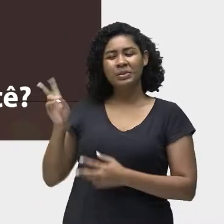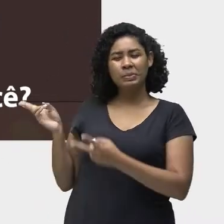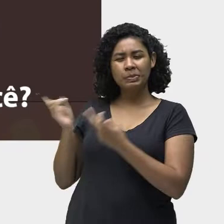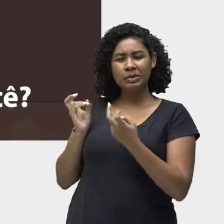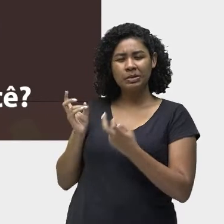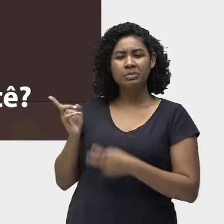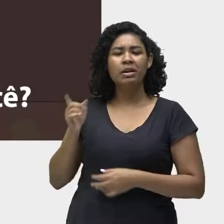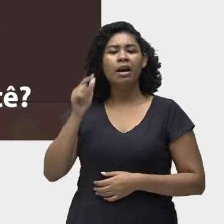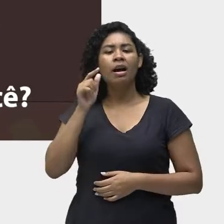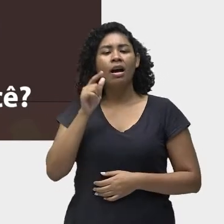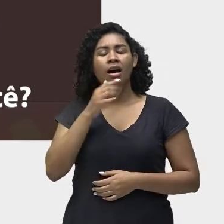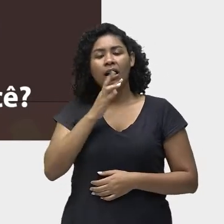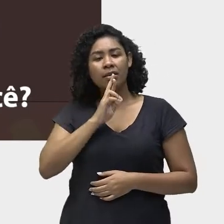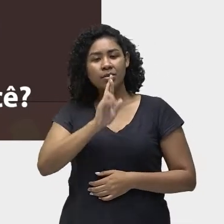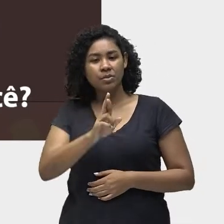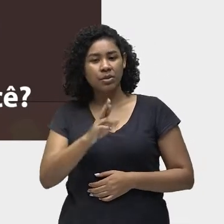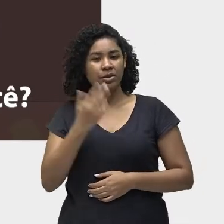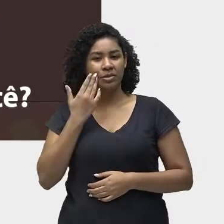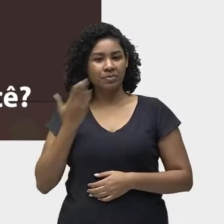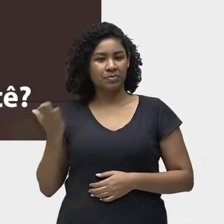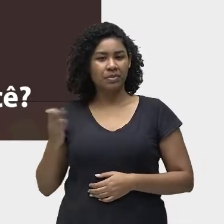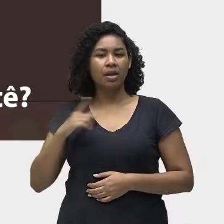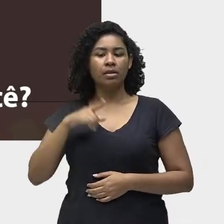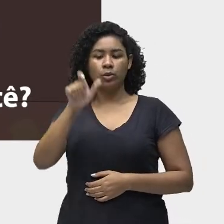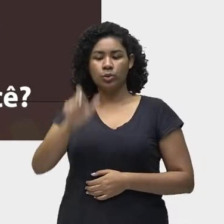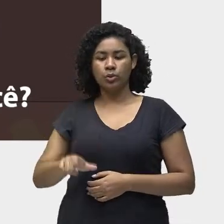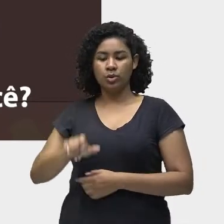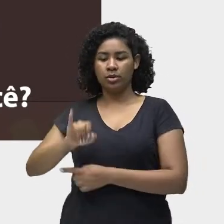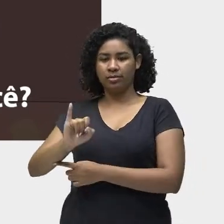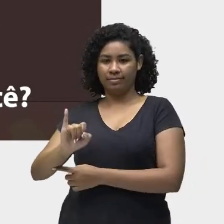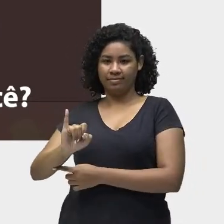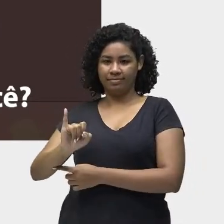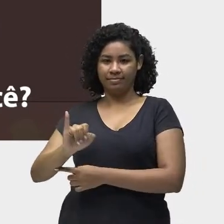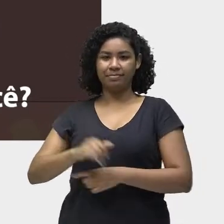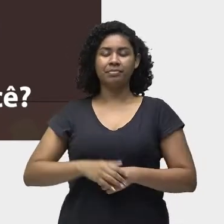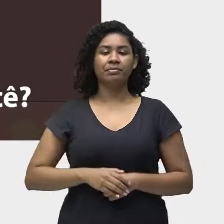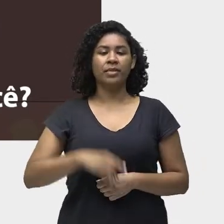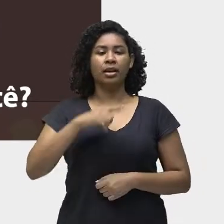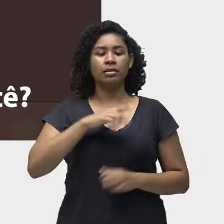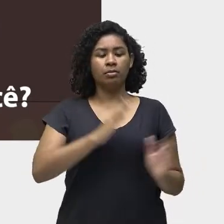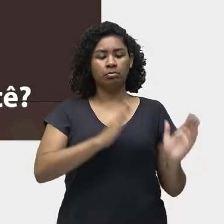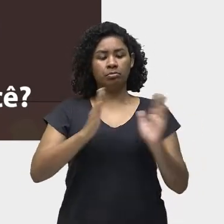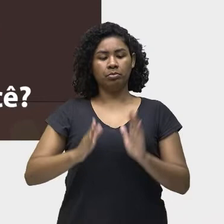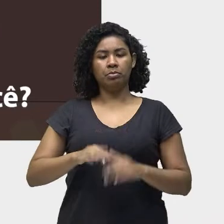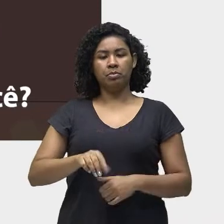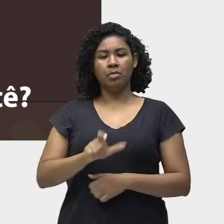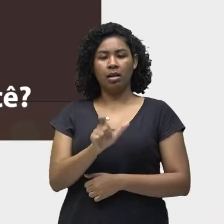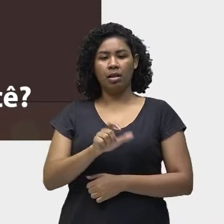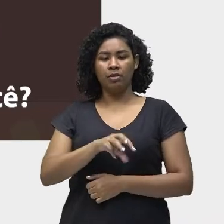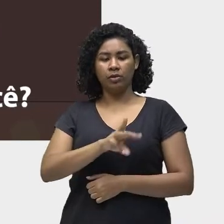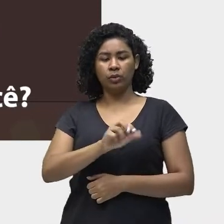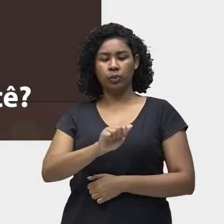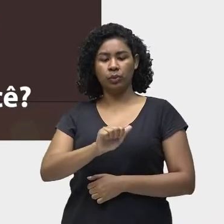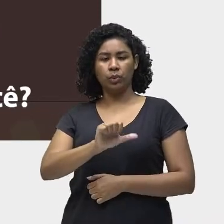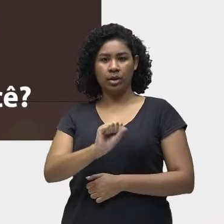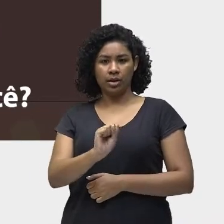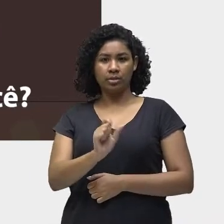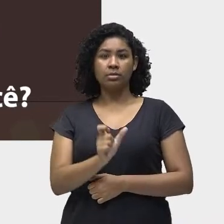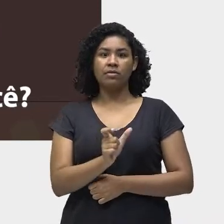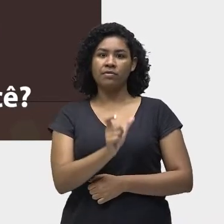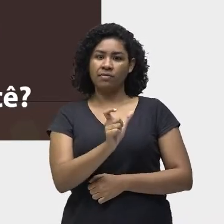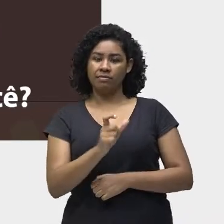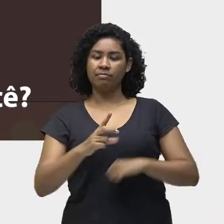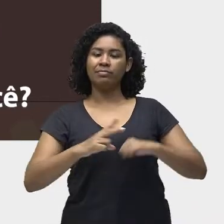lá o sujeito I, que é eu. Logo depois tem a palavra was. Esse was também é um verbo to